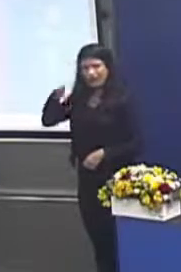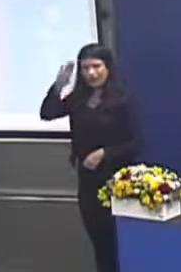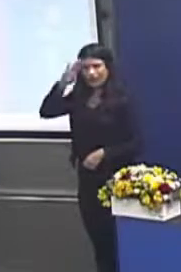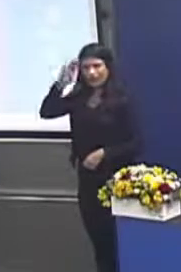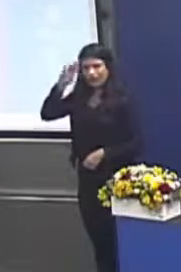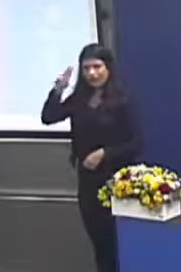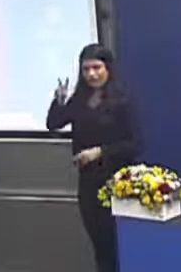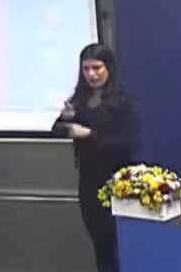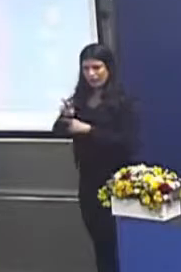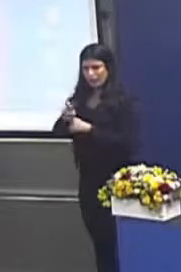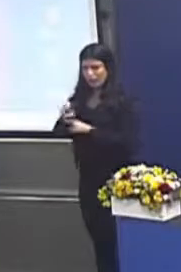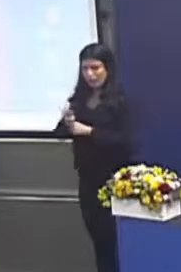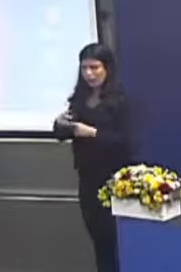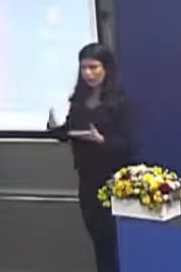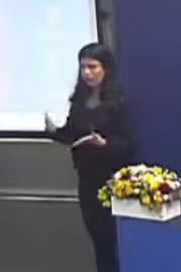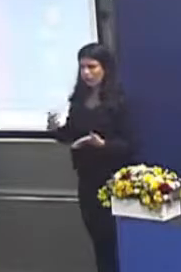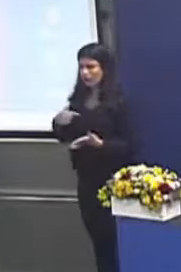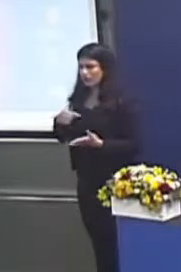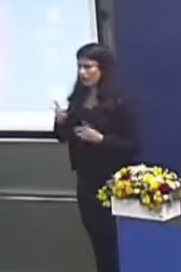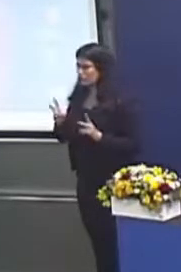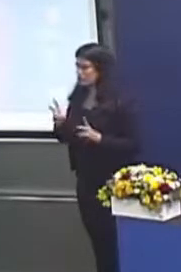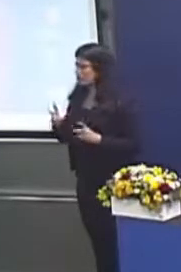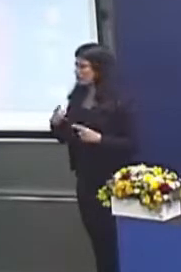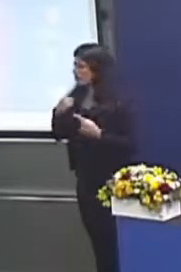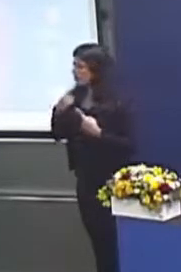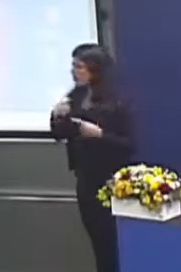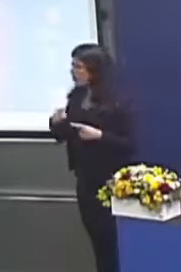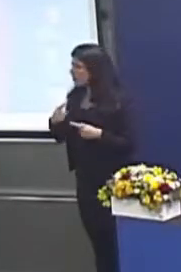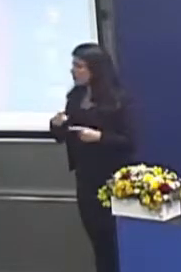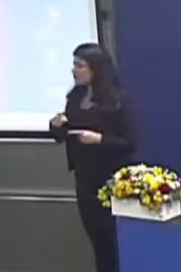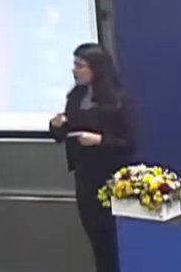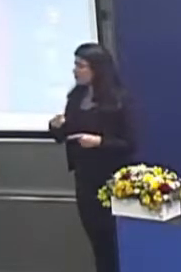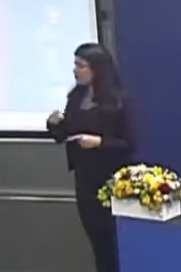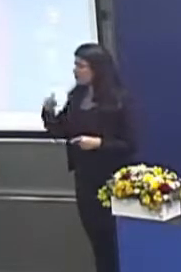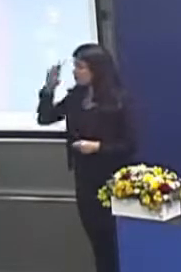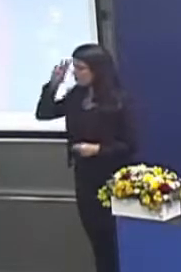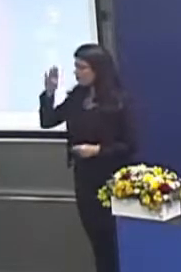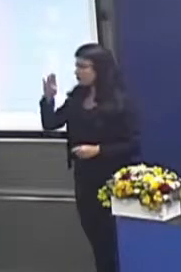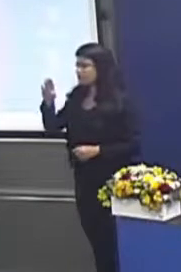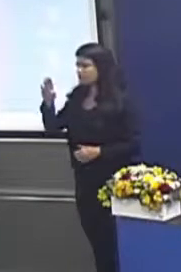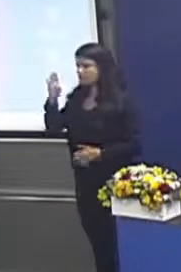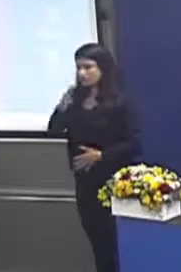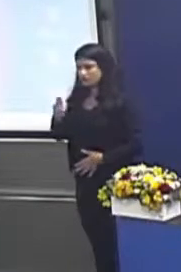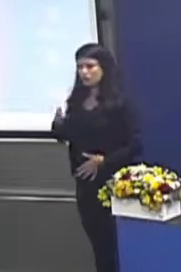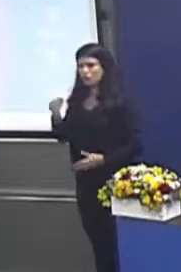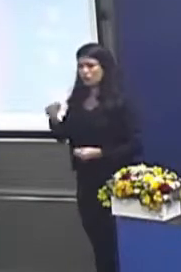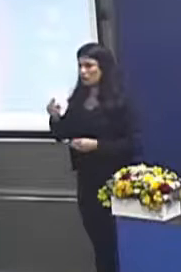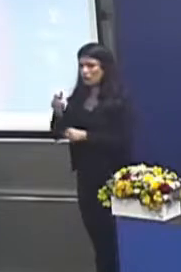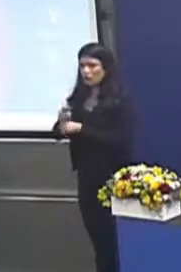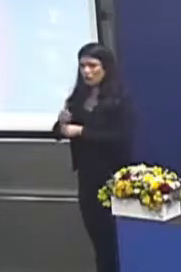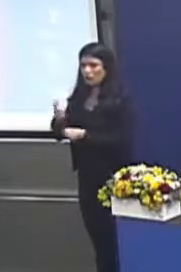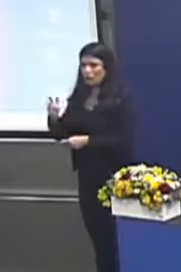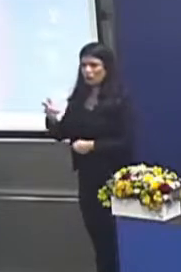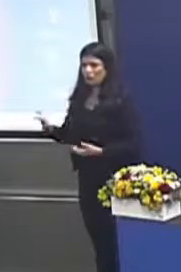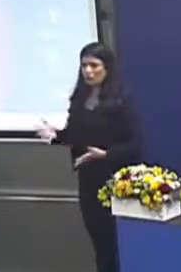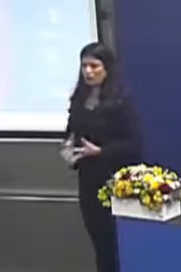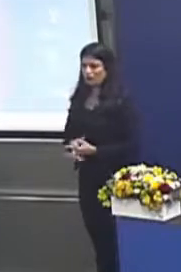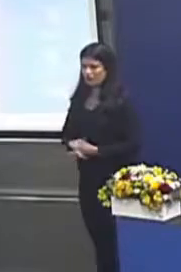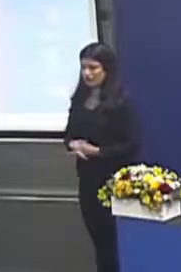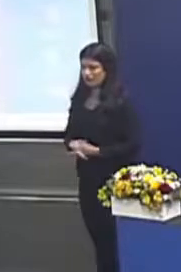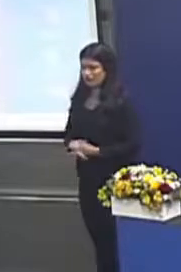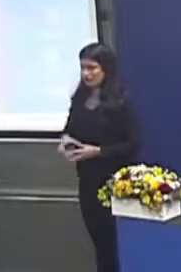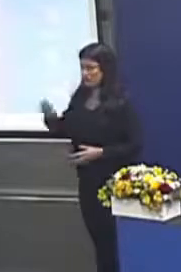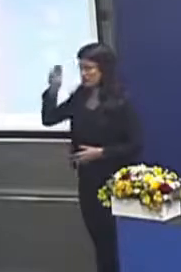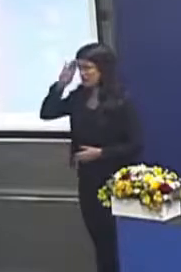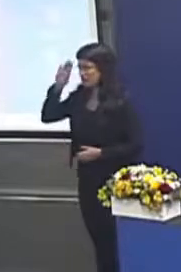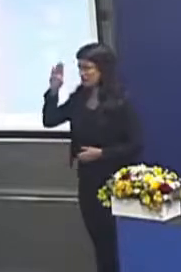fronteiras? Eu, que sempre fui um crítico do exército brasileiro, costumava dizer... cuida coisíssima nenhuma, né? O Exército Brasileiro